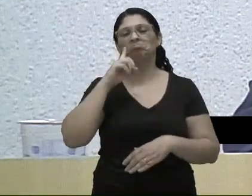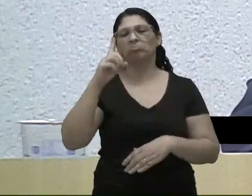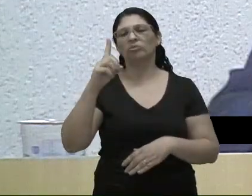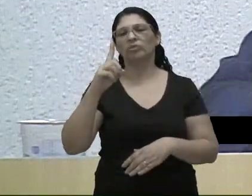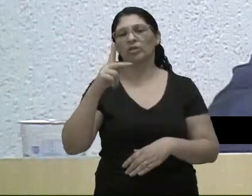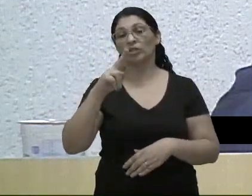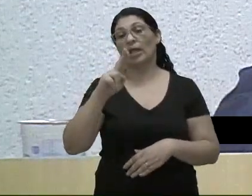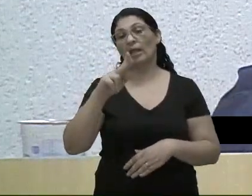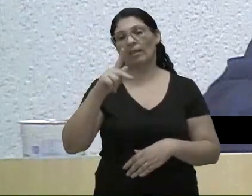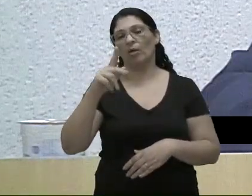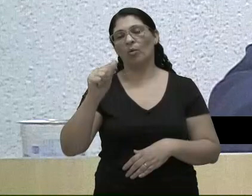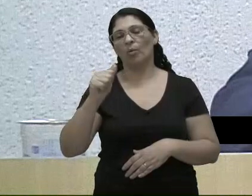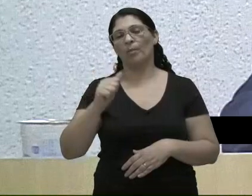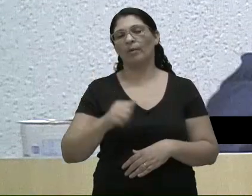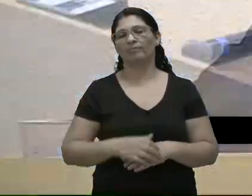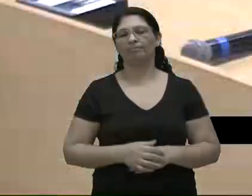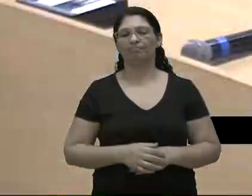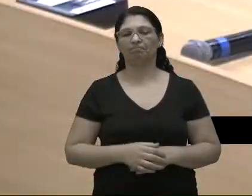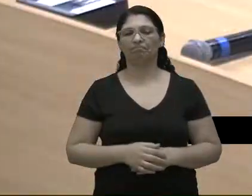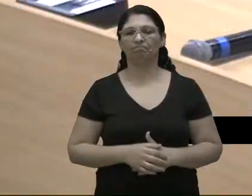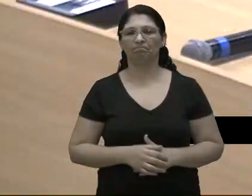UPA São Marino?